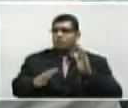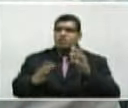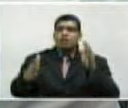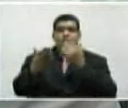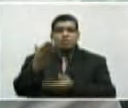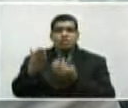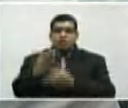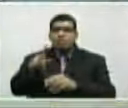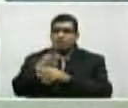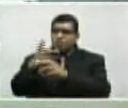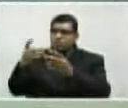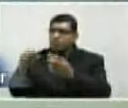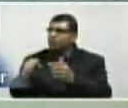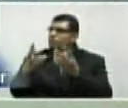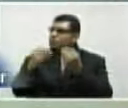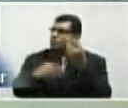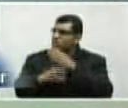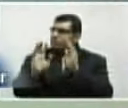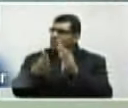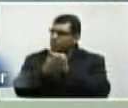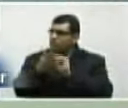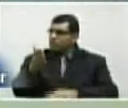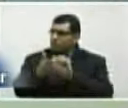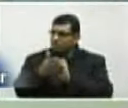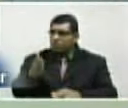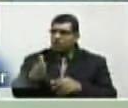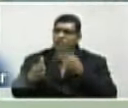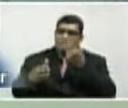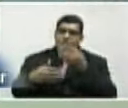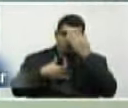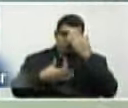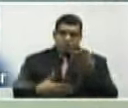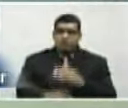sobrando para algumas ONGs, muitas delas de atividade altamente questionável. Muito obrigado.